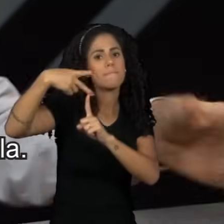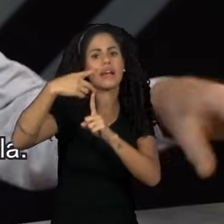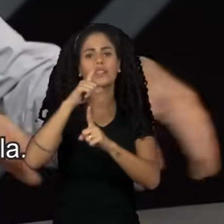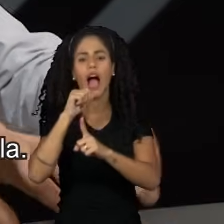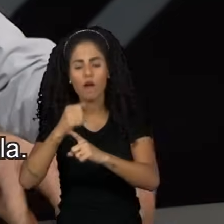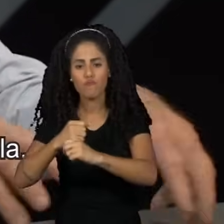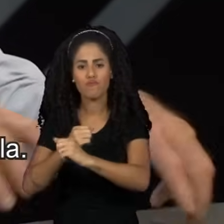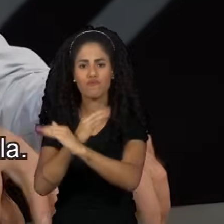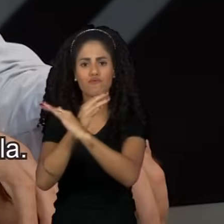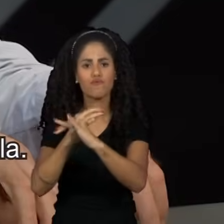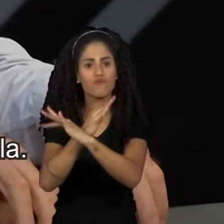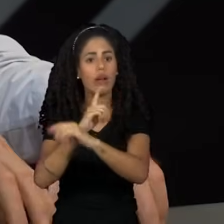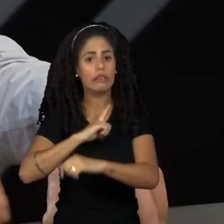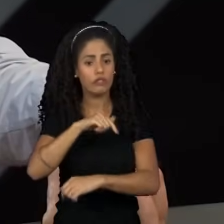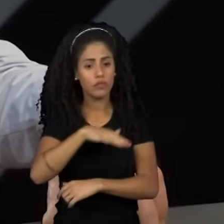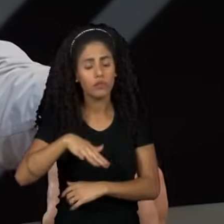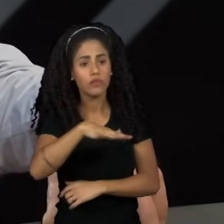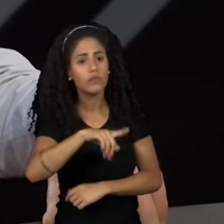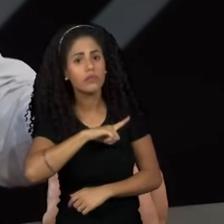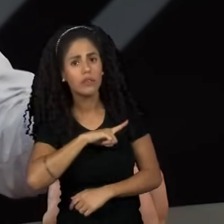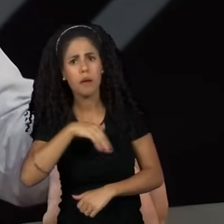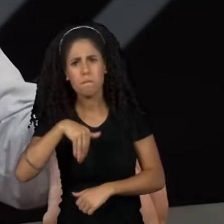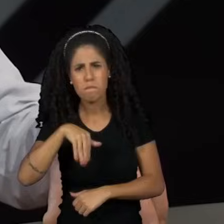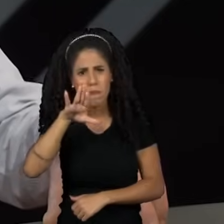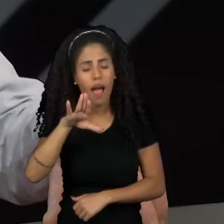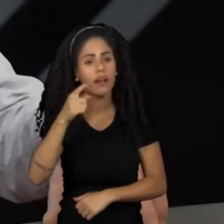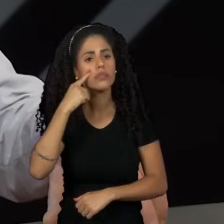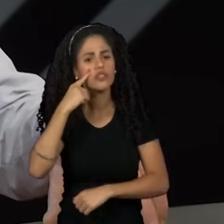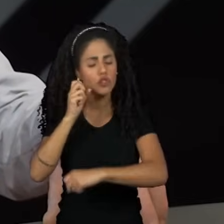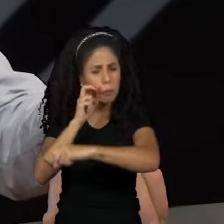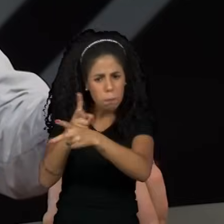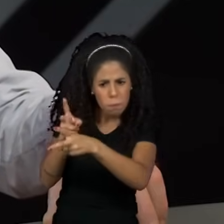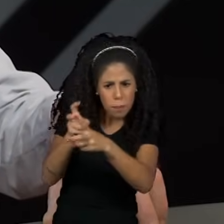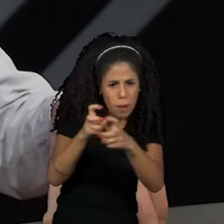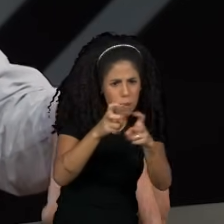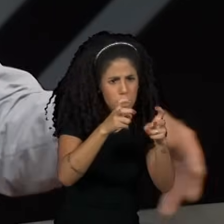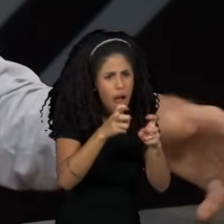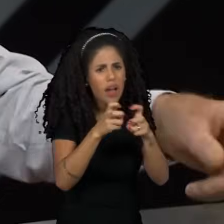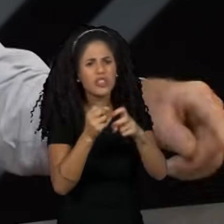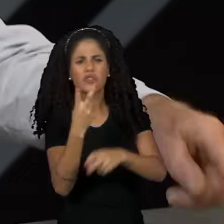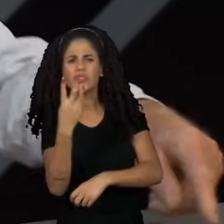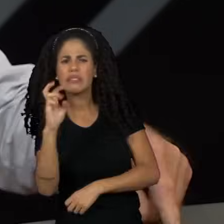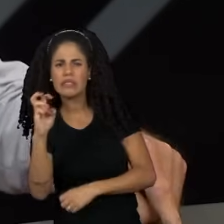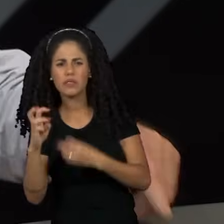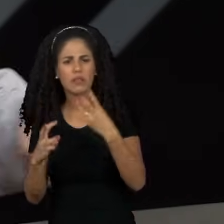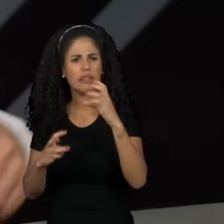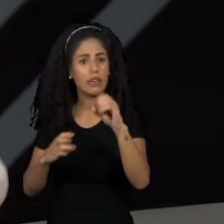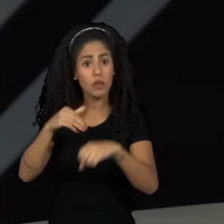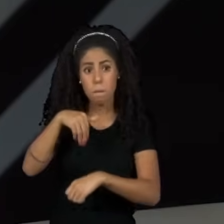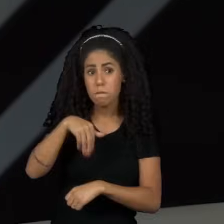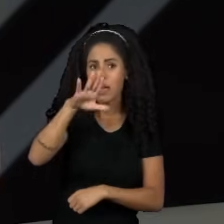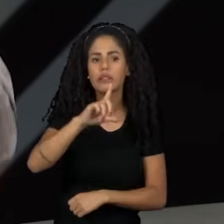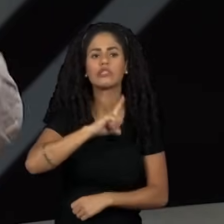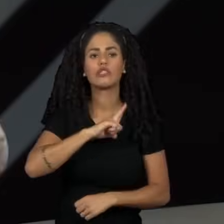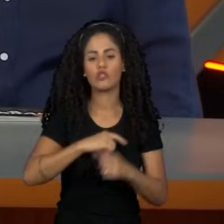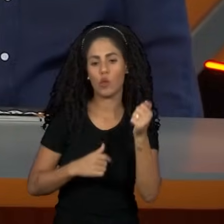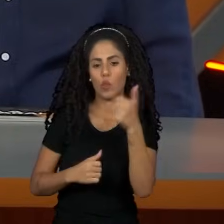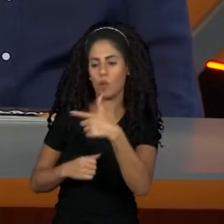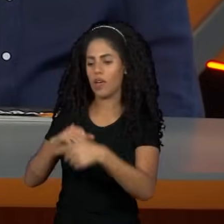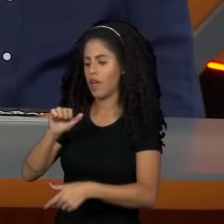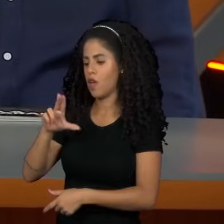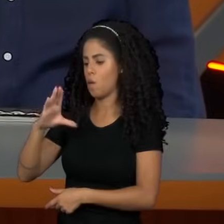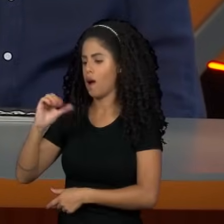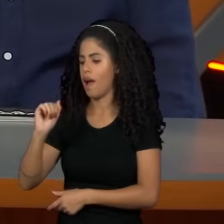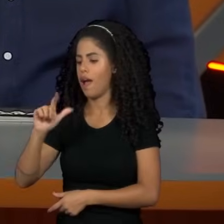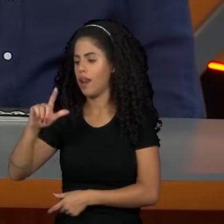eucalipto, com sua leira dupla, e até 25 a 30 vezes mais entre as filas do eucalipto de água no solo